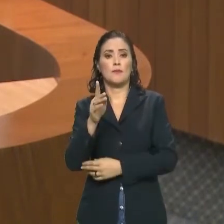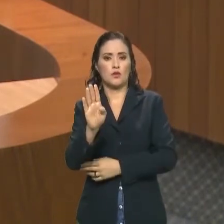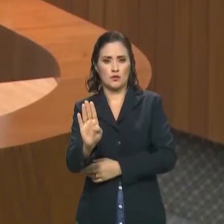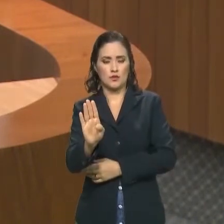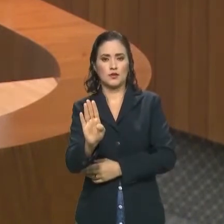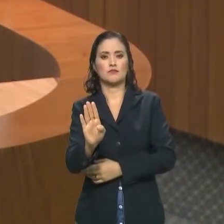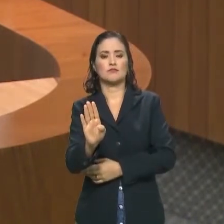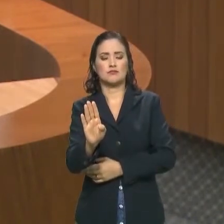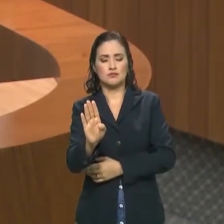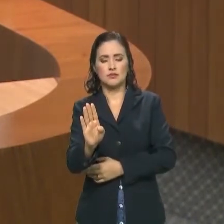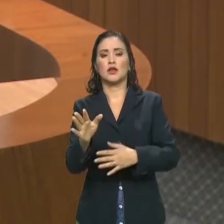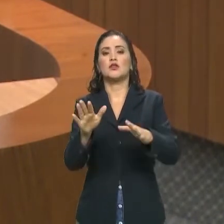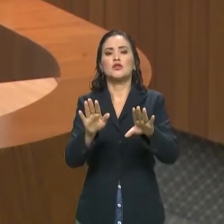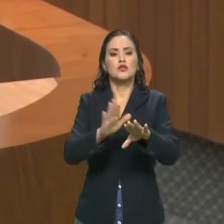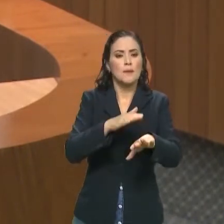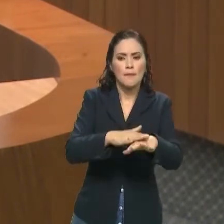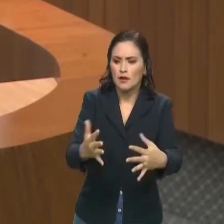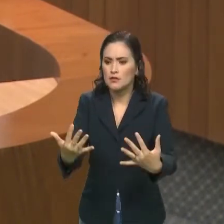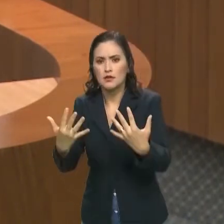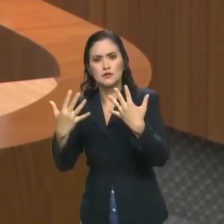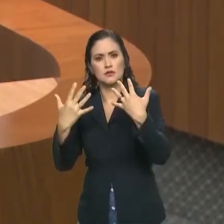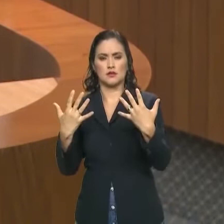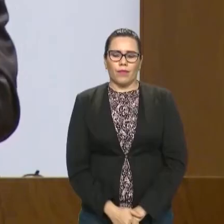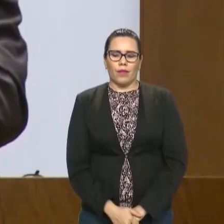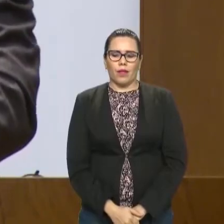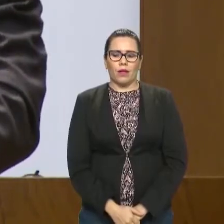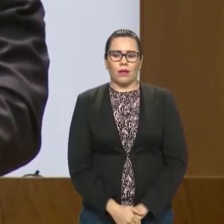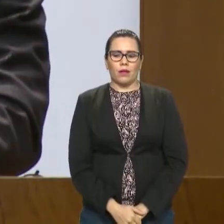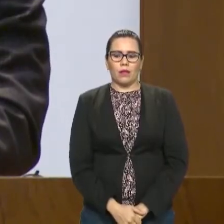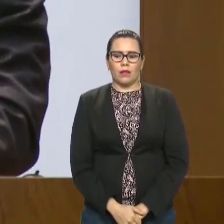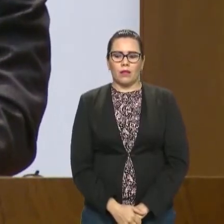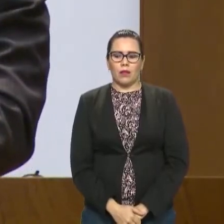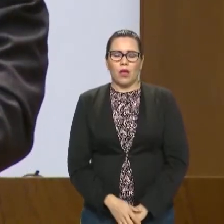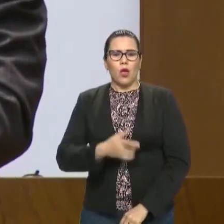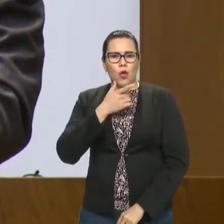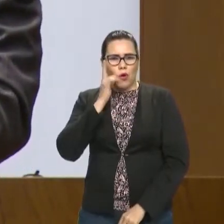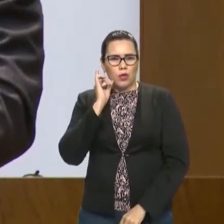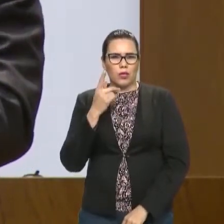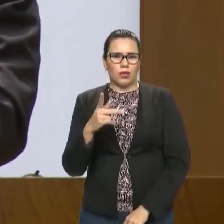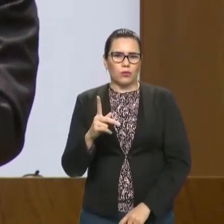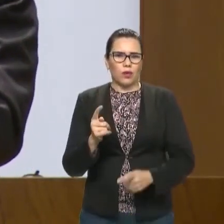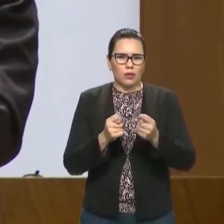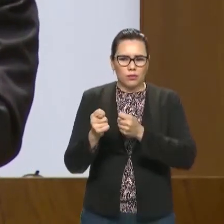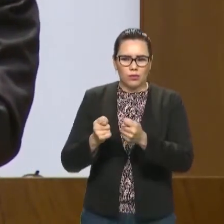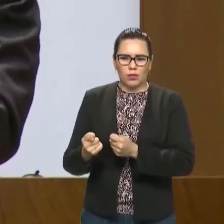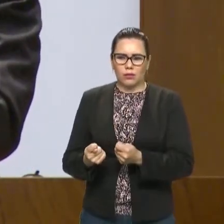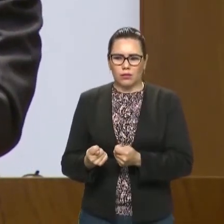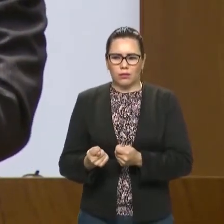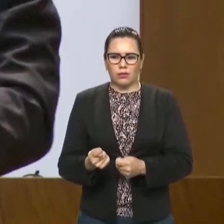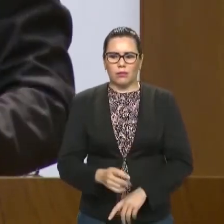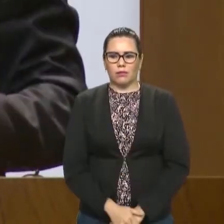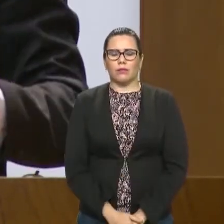atenção dos órgãos competentes para que essa vara não seja não seja fechada o deputado Antônio Pereira deu destaque para os investimentos